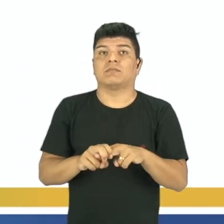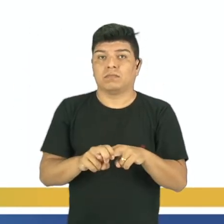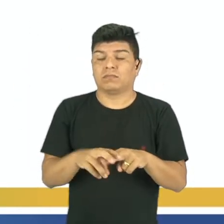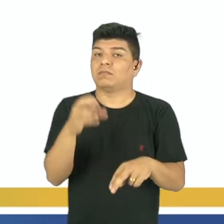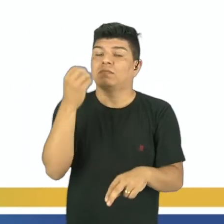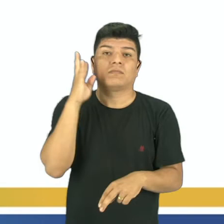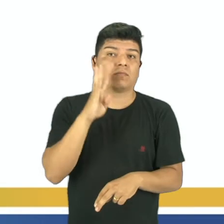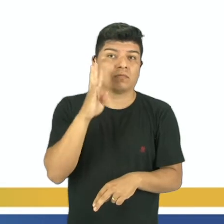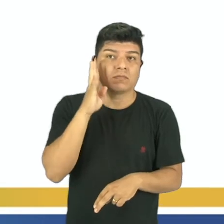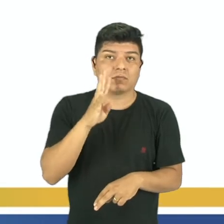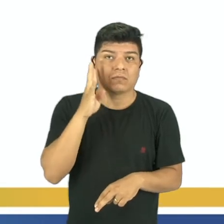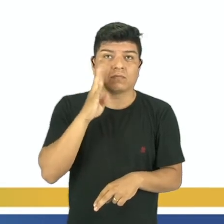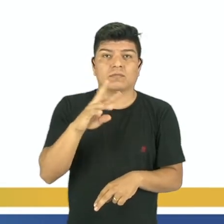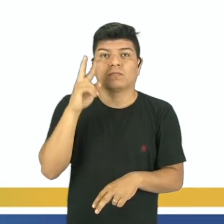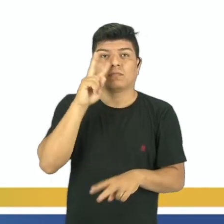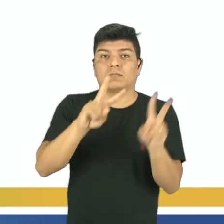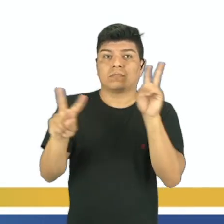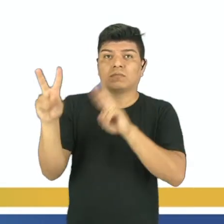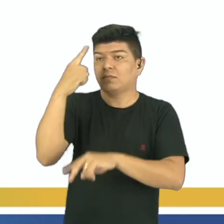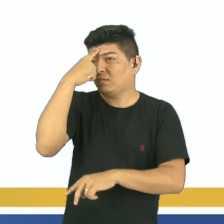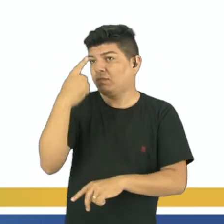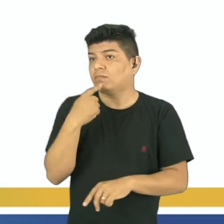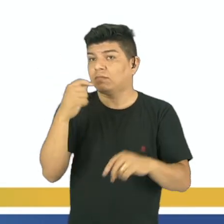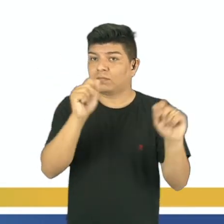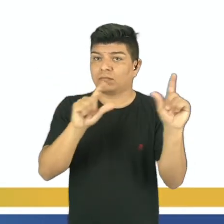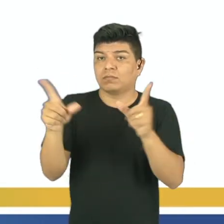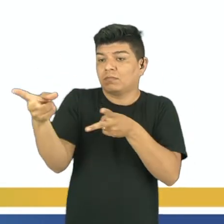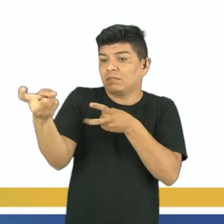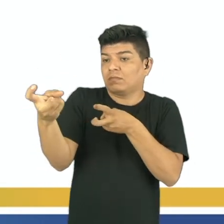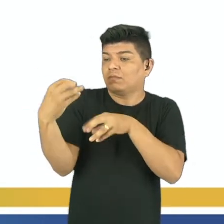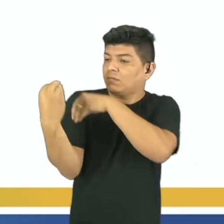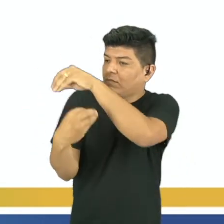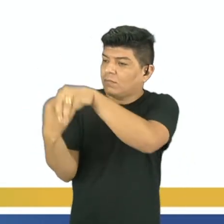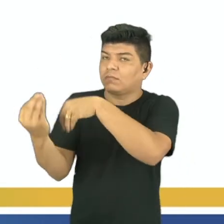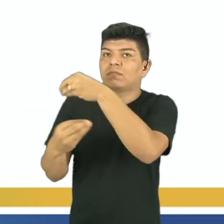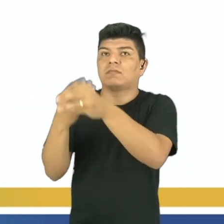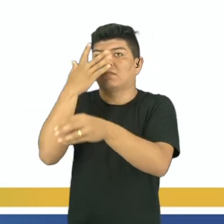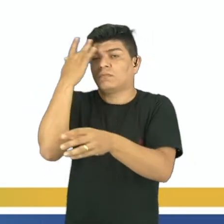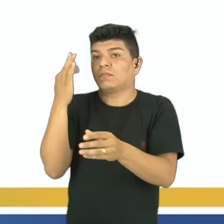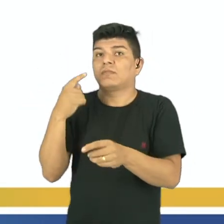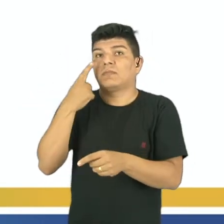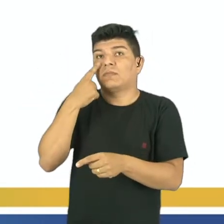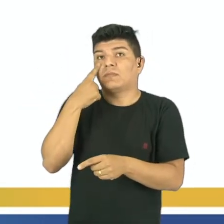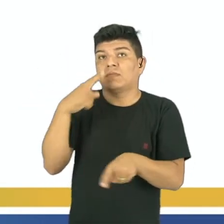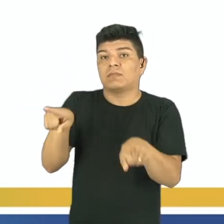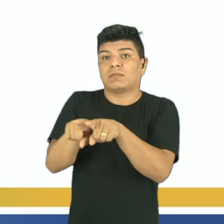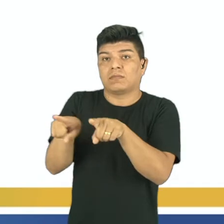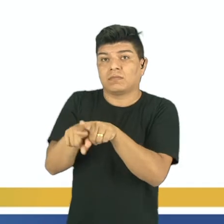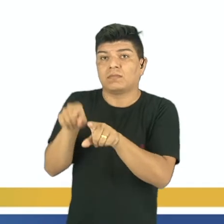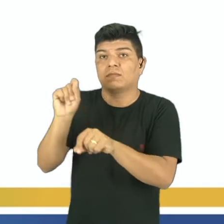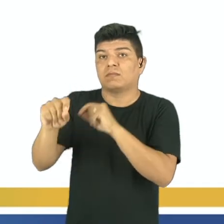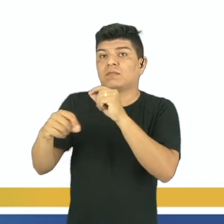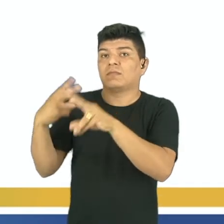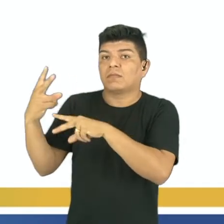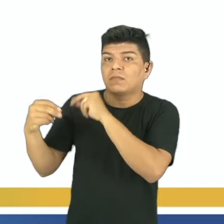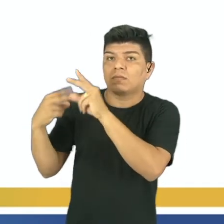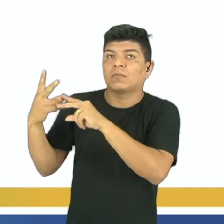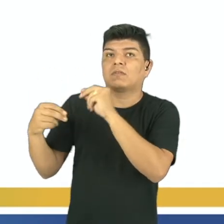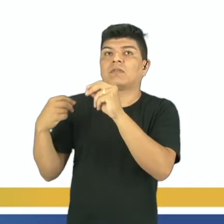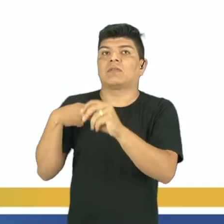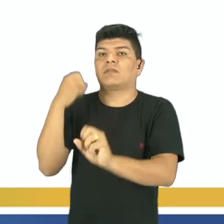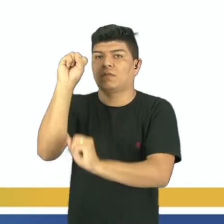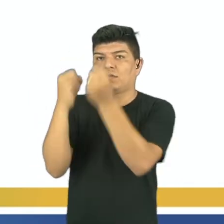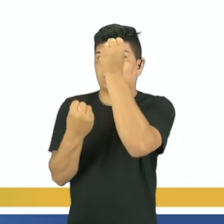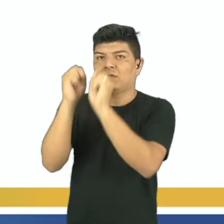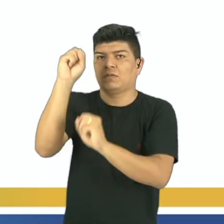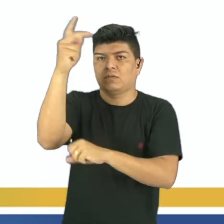bem bacana a gente olhar para essa imagem, perceber essa mistura de raças e, no fundo da imagem também, a gente consegue discutir o processo de